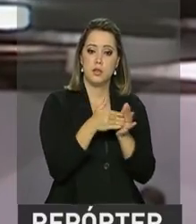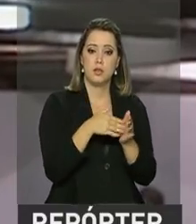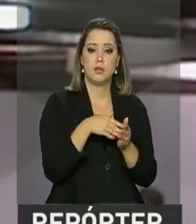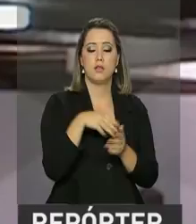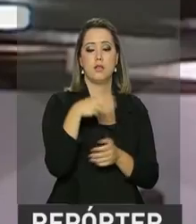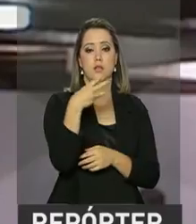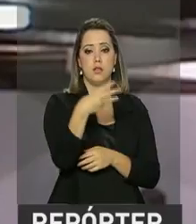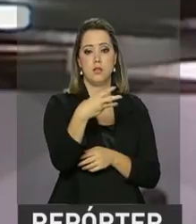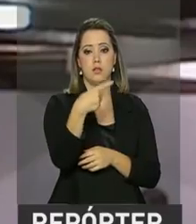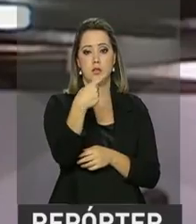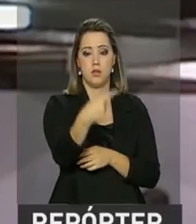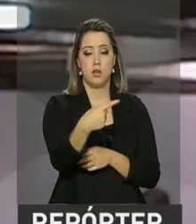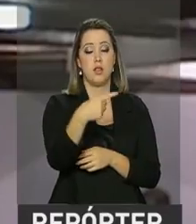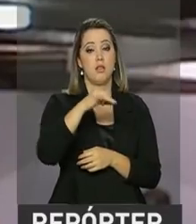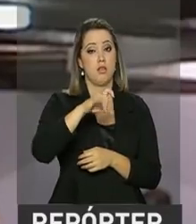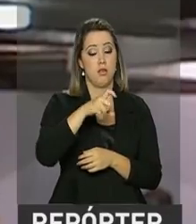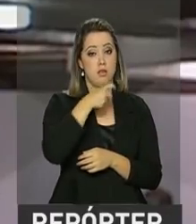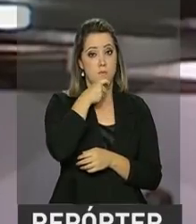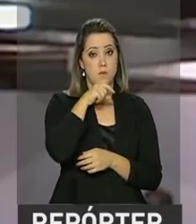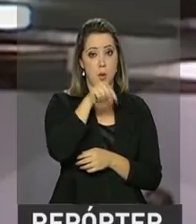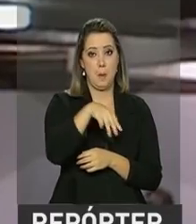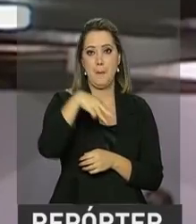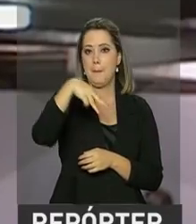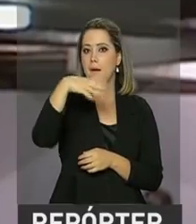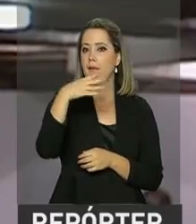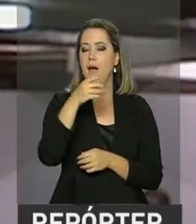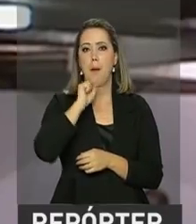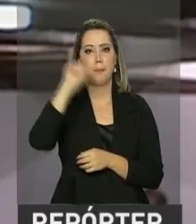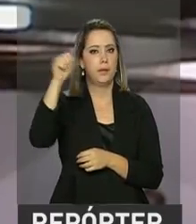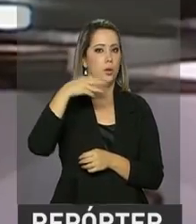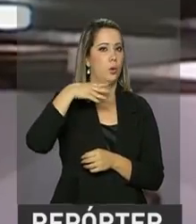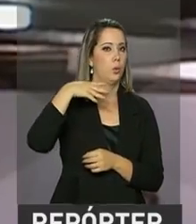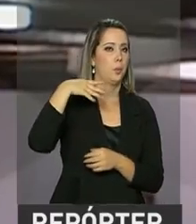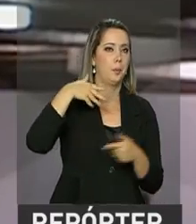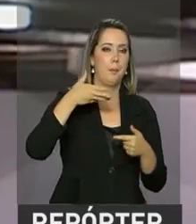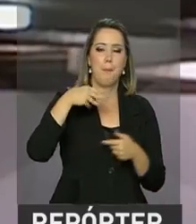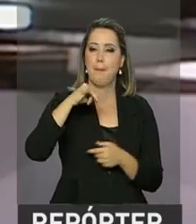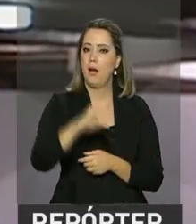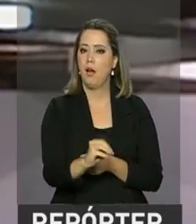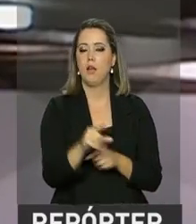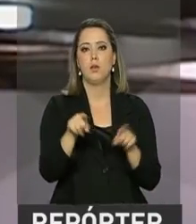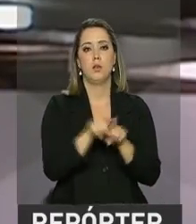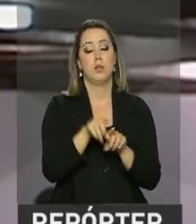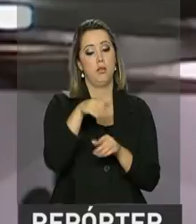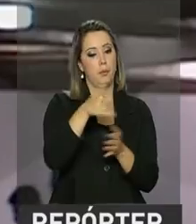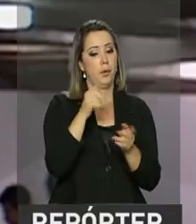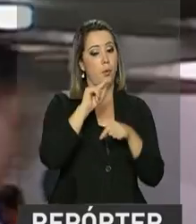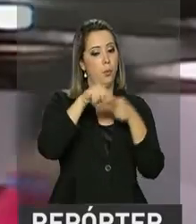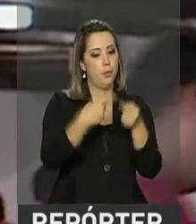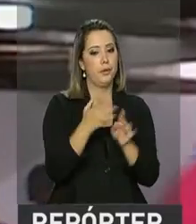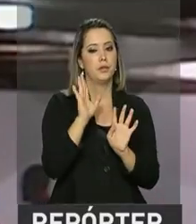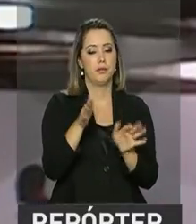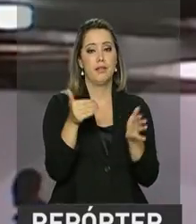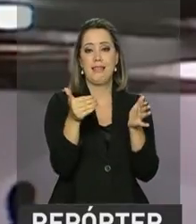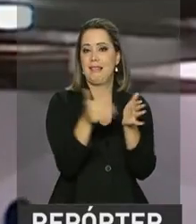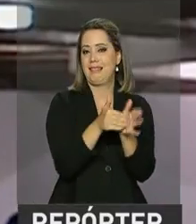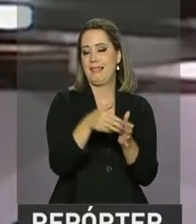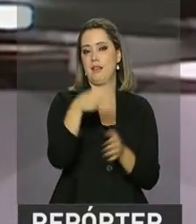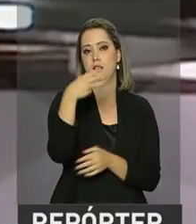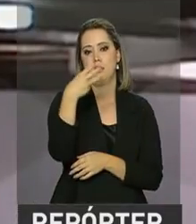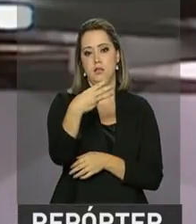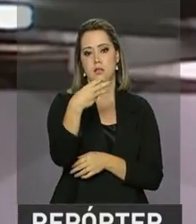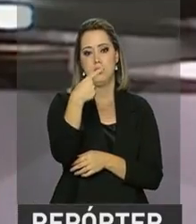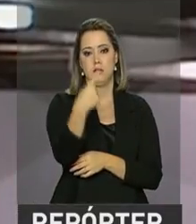vale pros calendários de abril de Maio né E também agora o próximo calendário que se inicia então Aqueles que ainda